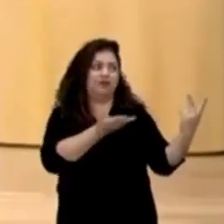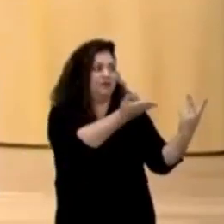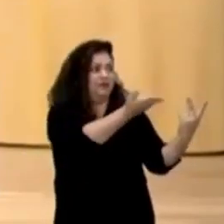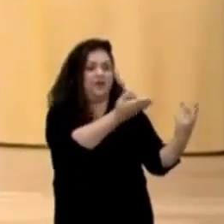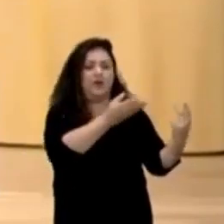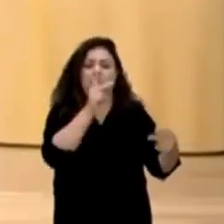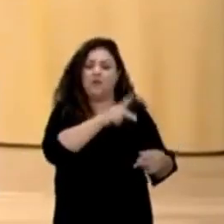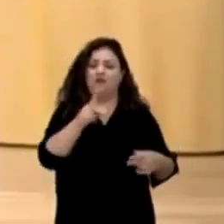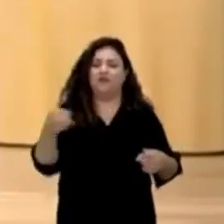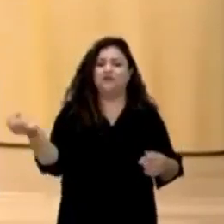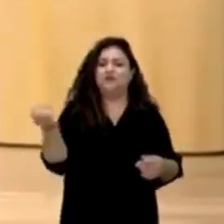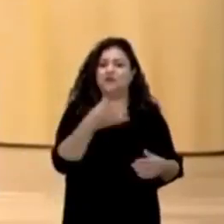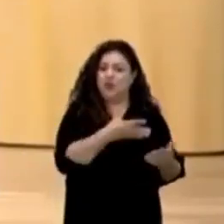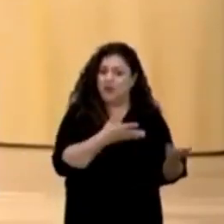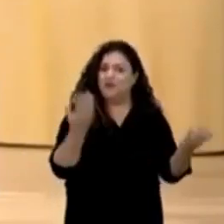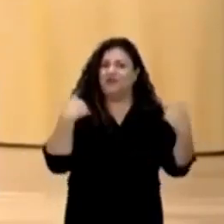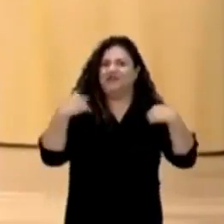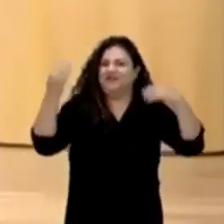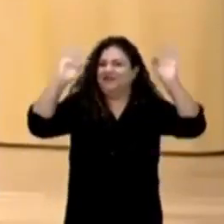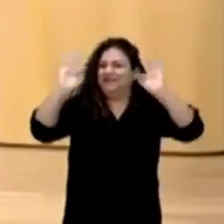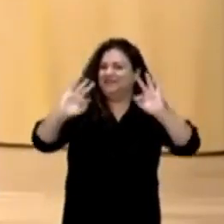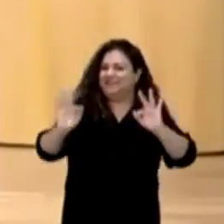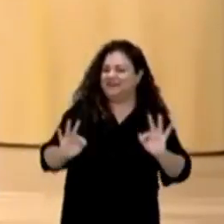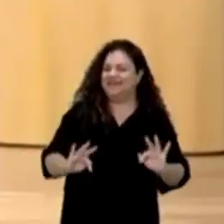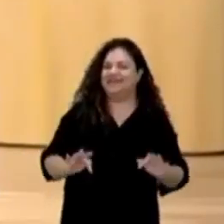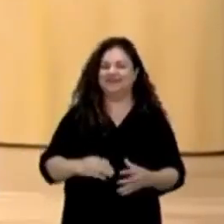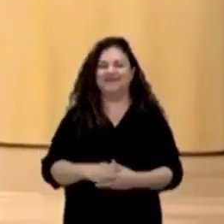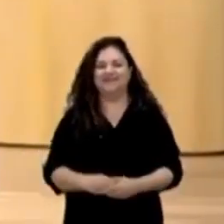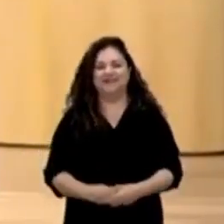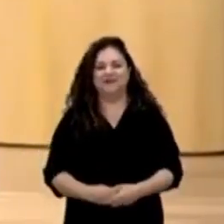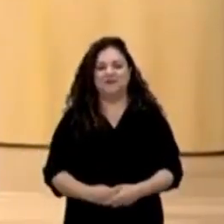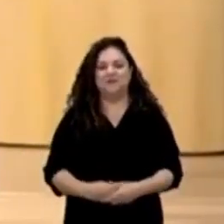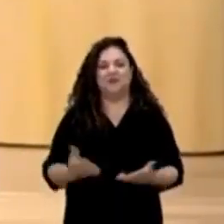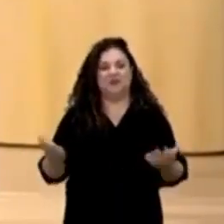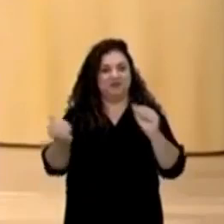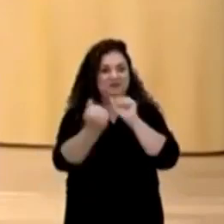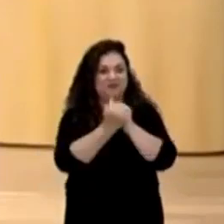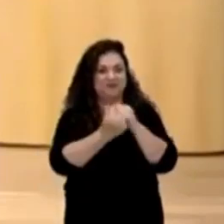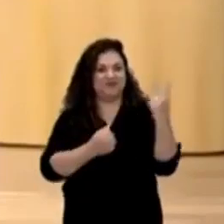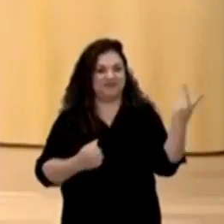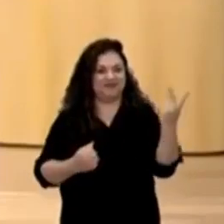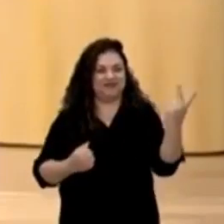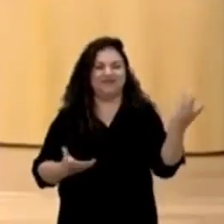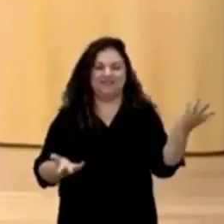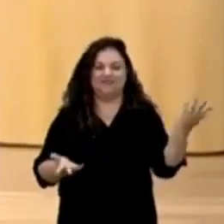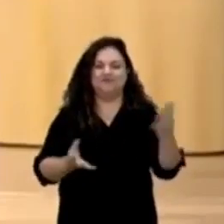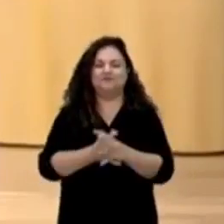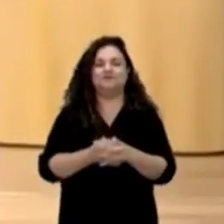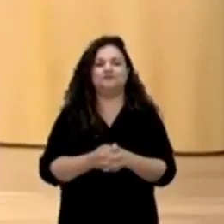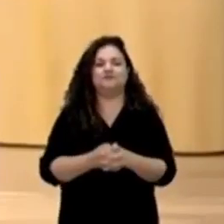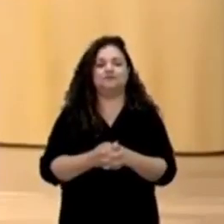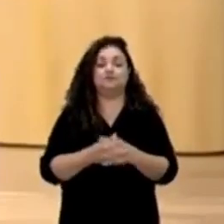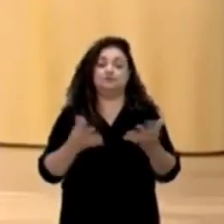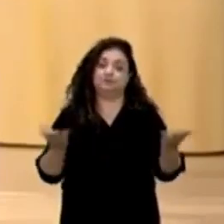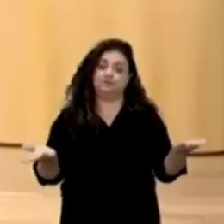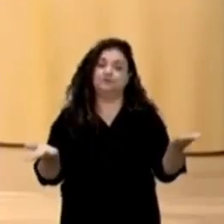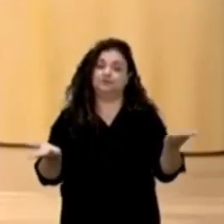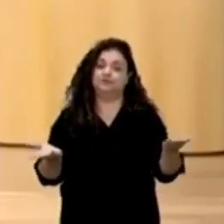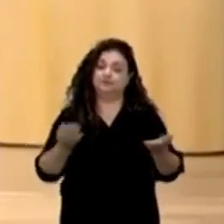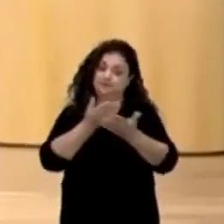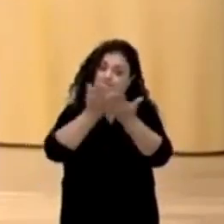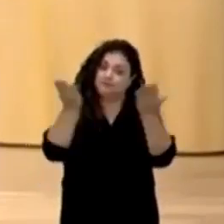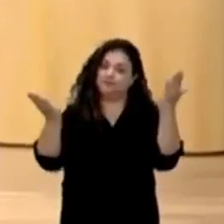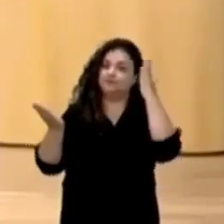com nós. Então, eu fico muito feliz de vocês estarem aqui hoje com a gente. Então, como vocês já sabem,